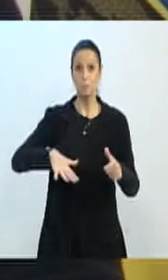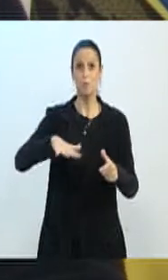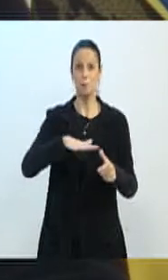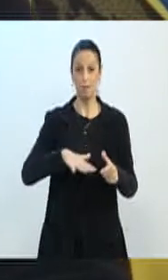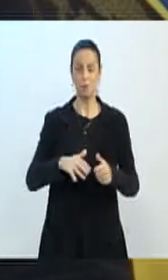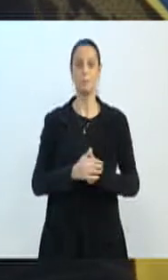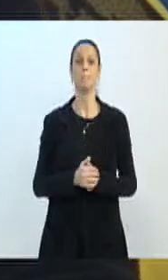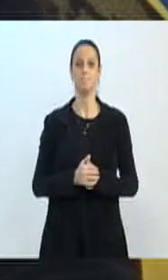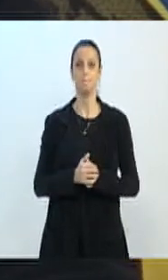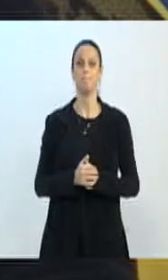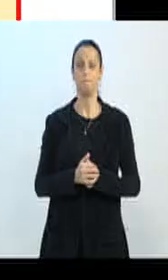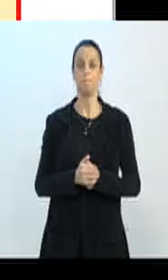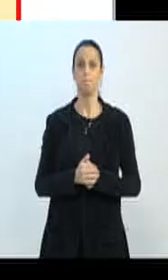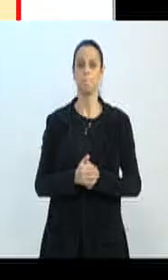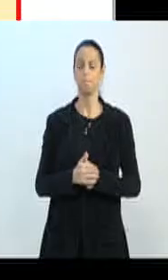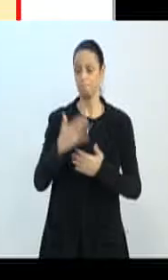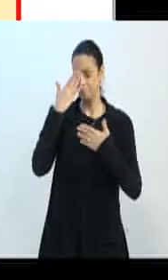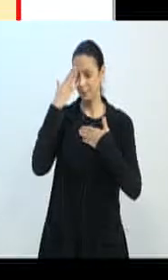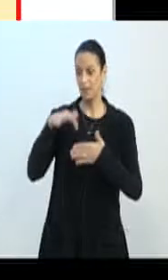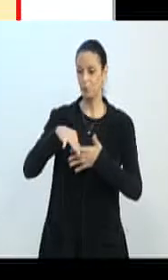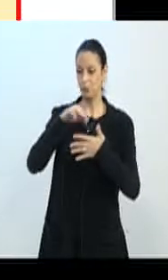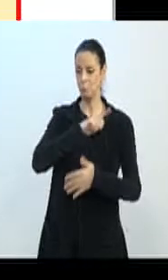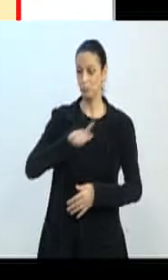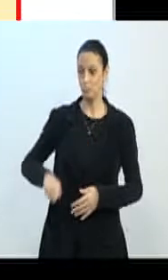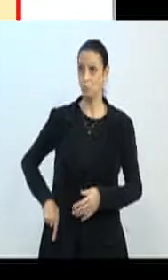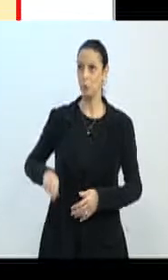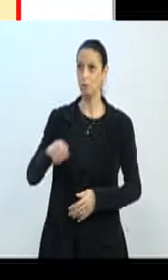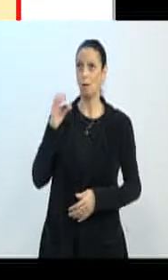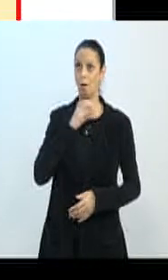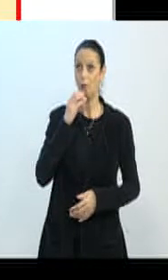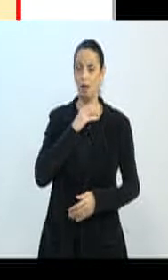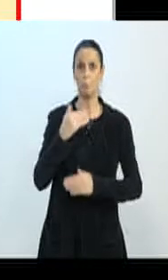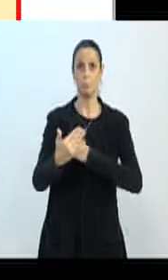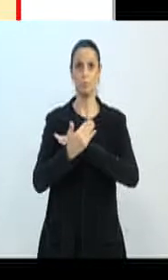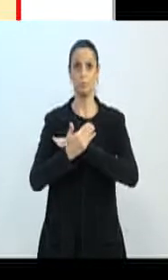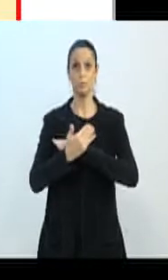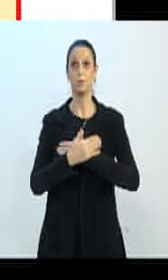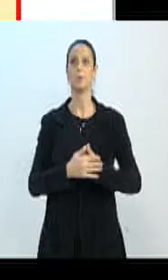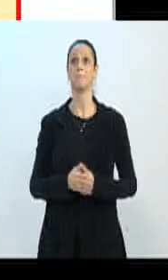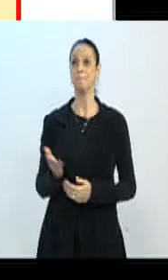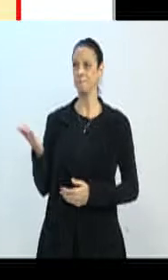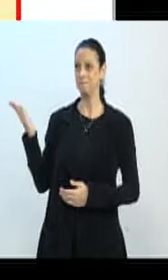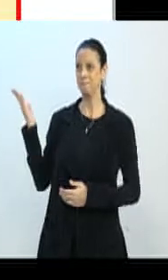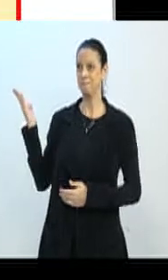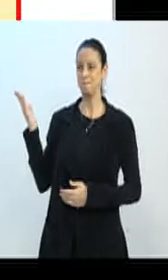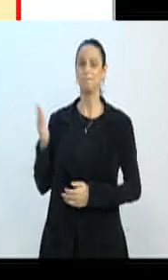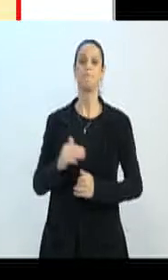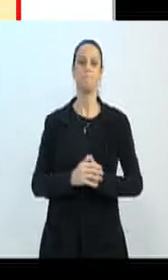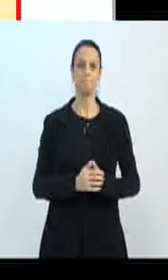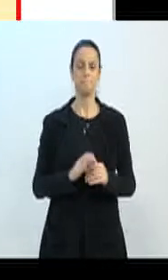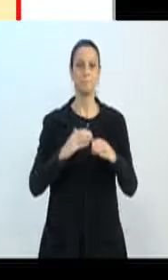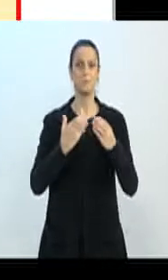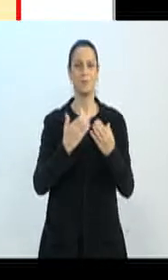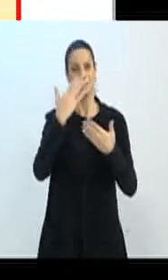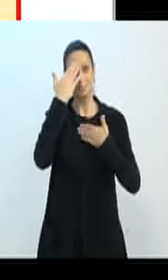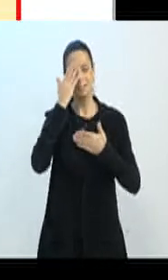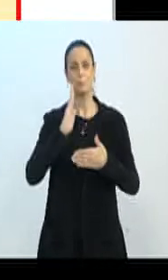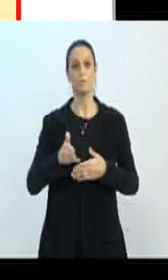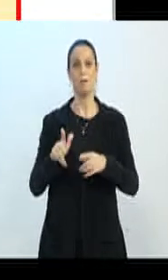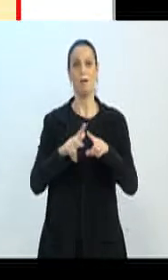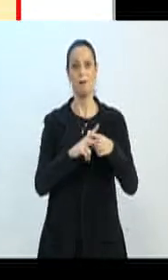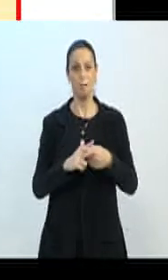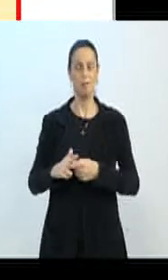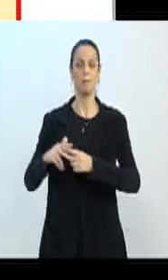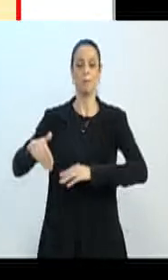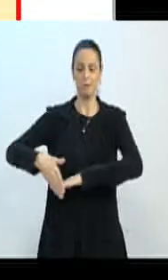sou ter sido ágil nesses pontos agilizando o mais rápido possível fomos atendido a comunidade agradece agradece